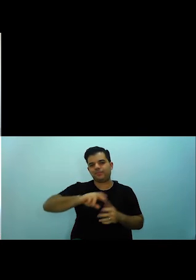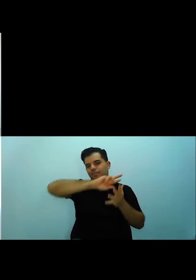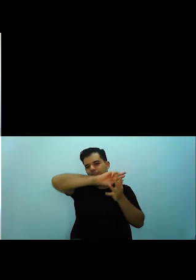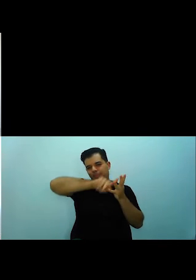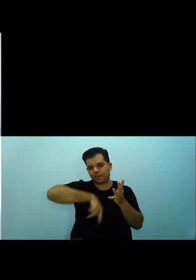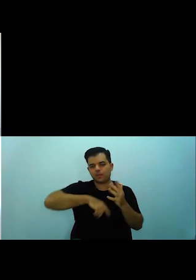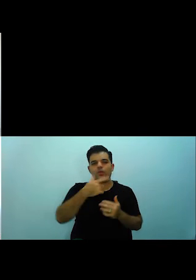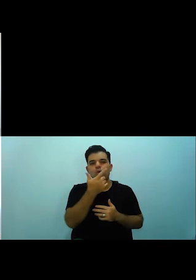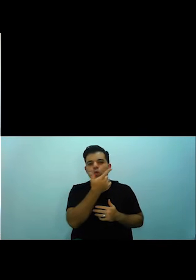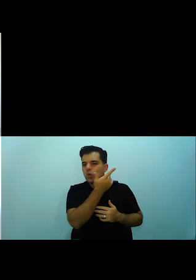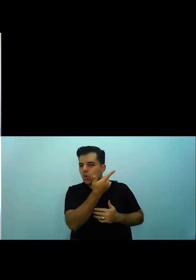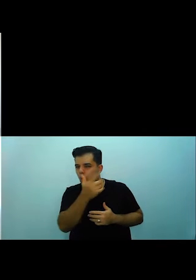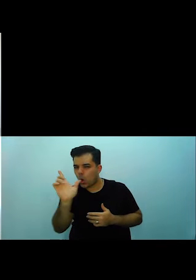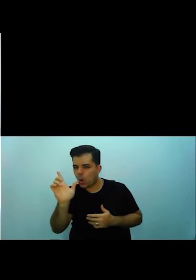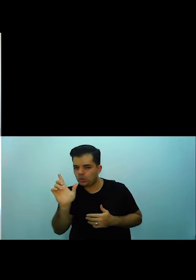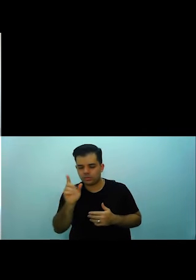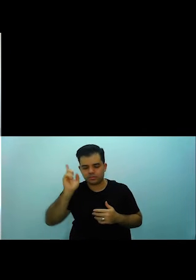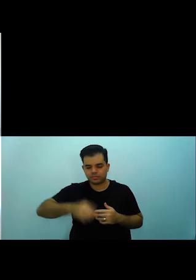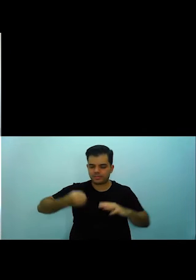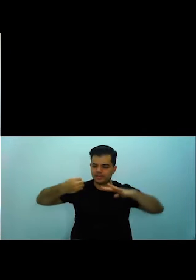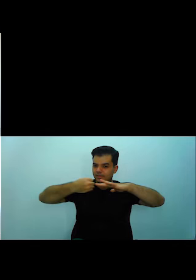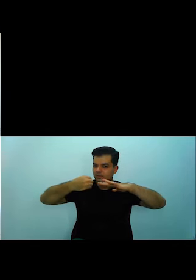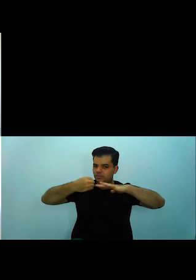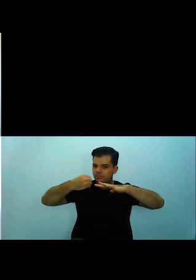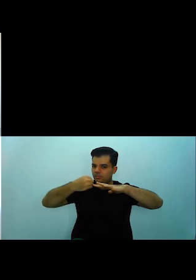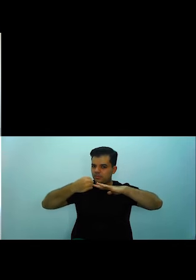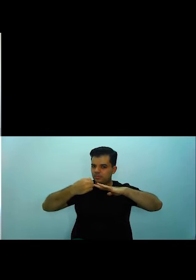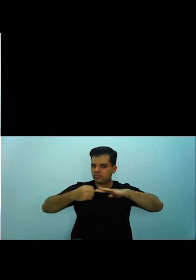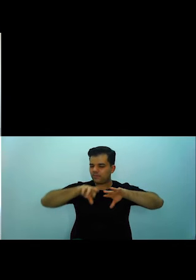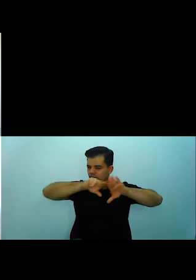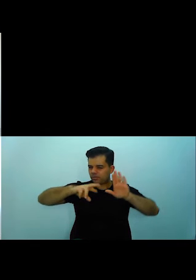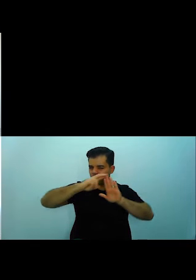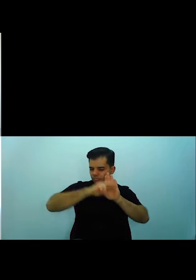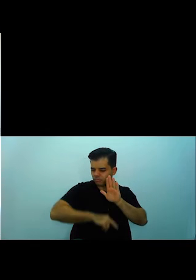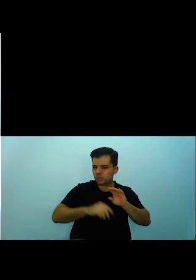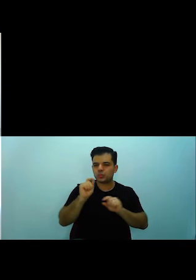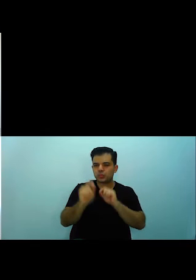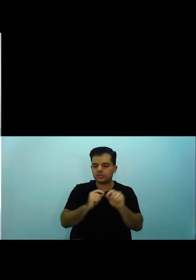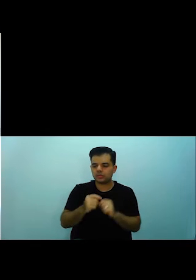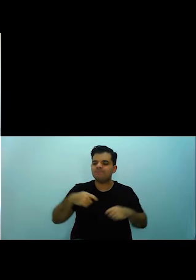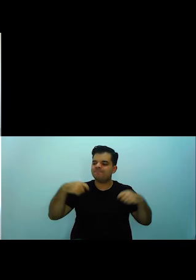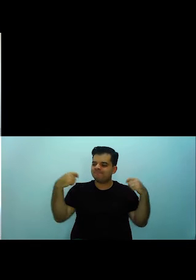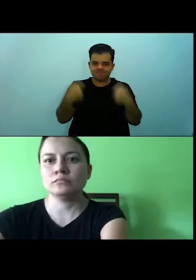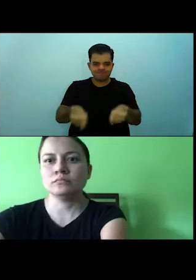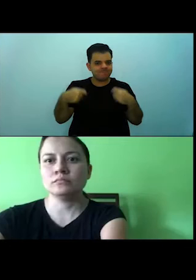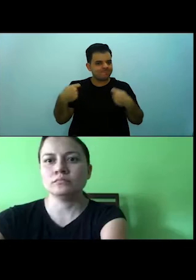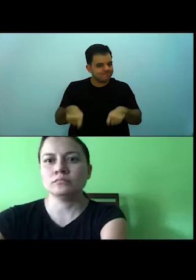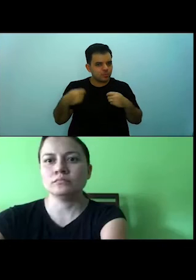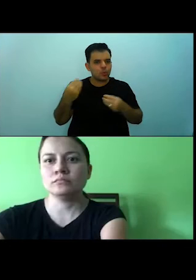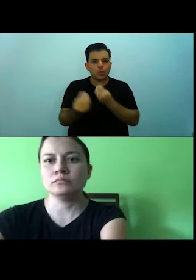à pesquisa de dados secundários a gente sentiu a necessidade de entender como é que se deu o processo